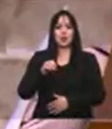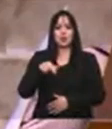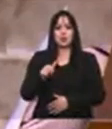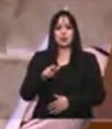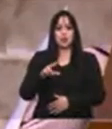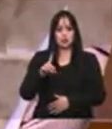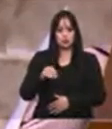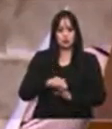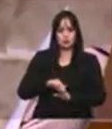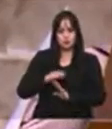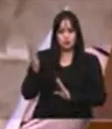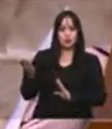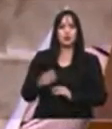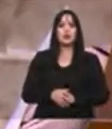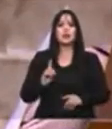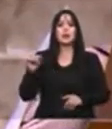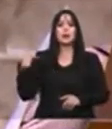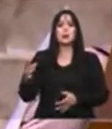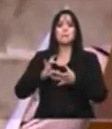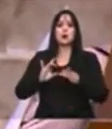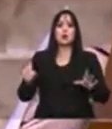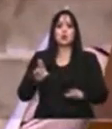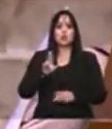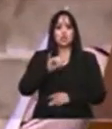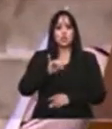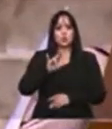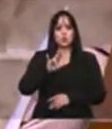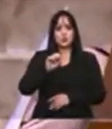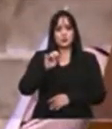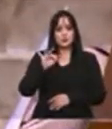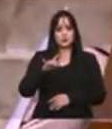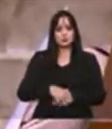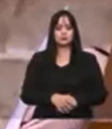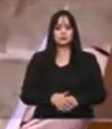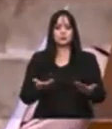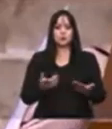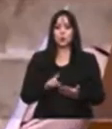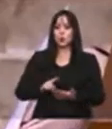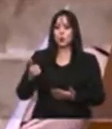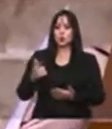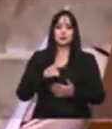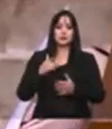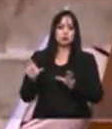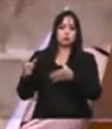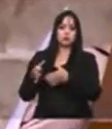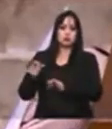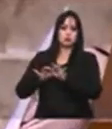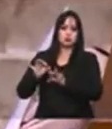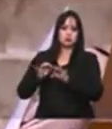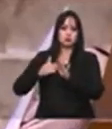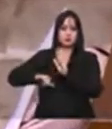exterior, depois disponibilizado para Iosef. O elo entre Iosef e a outra ponta da organização criminosa